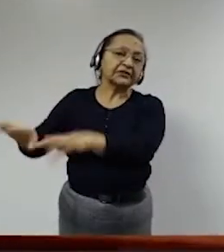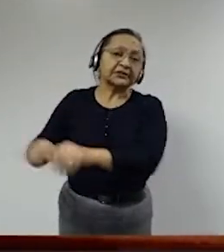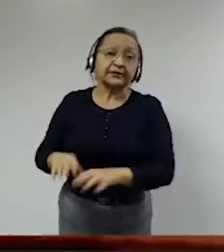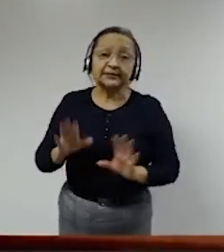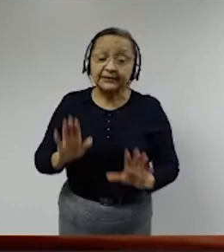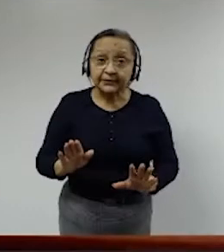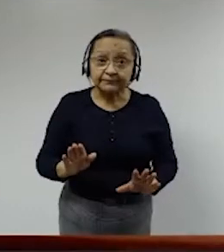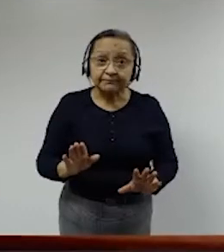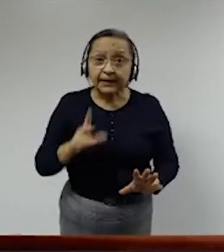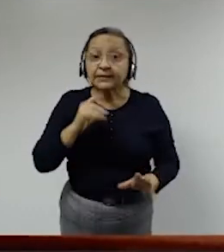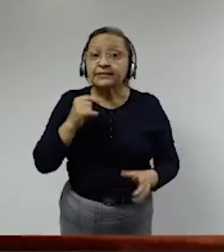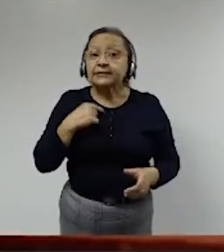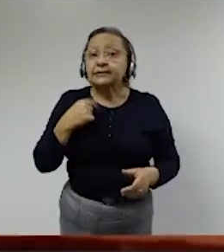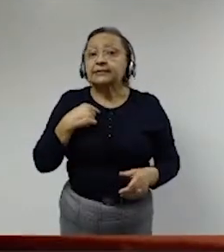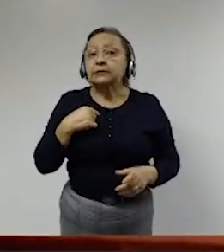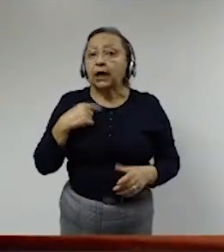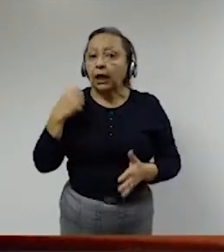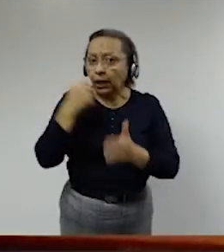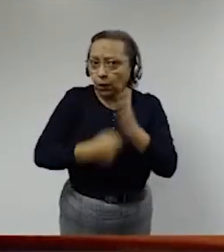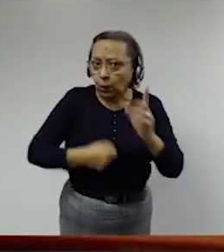emergência foi dura.